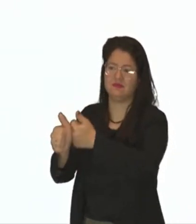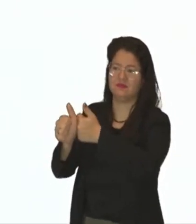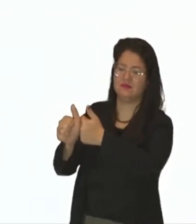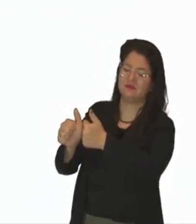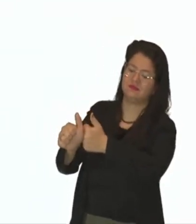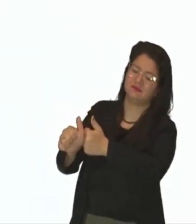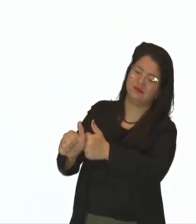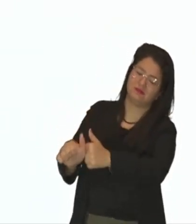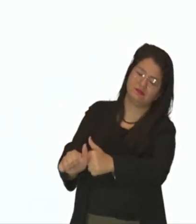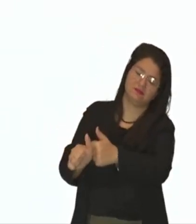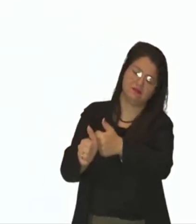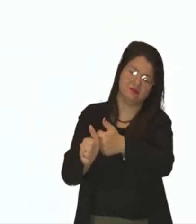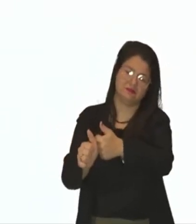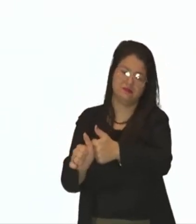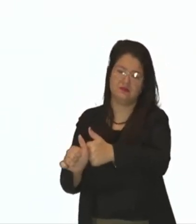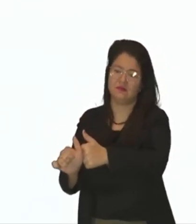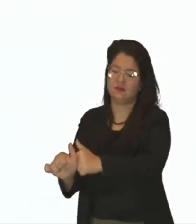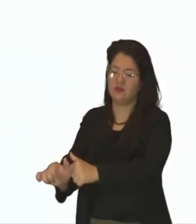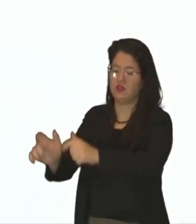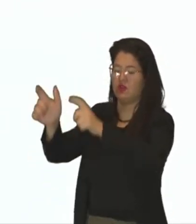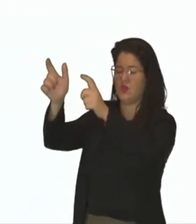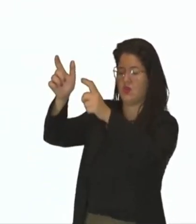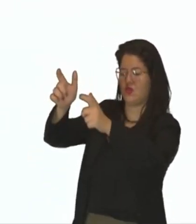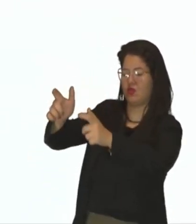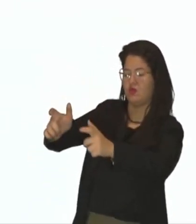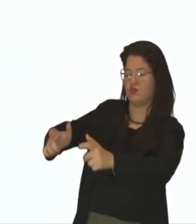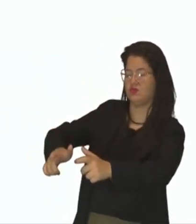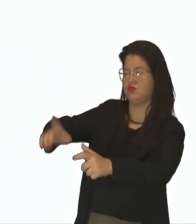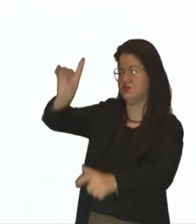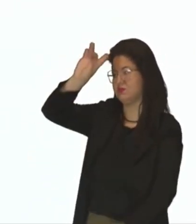Mansa-som, Tonmomon da